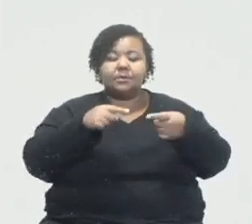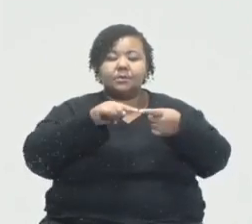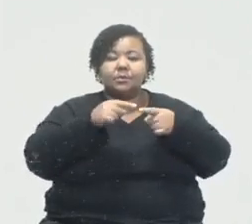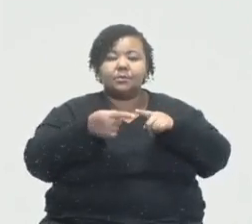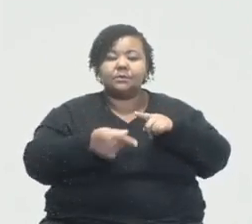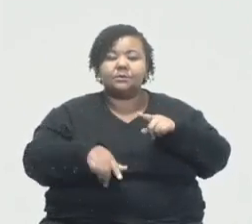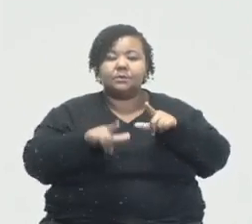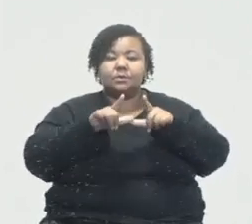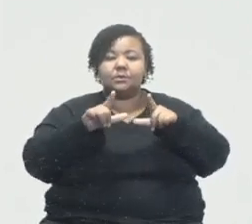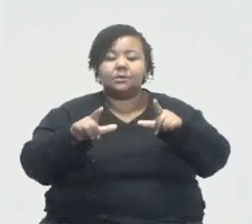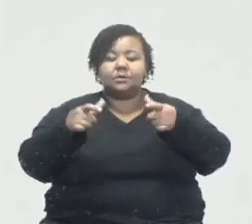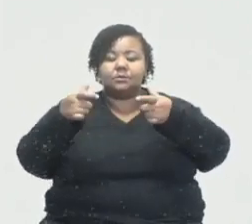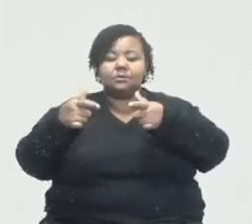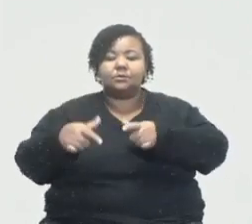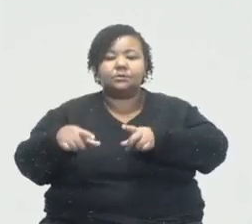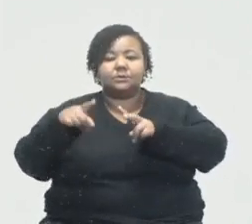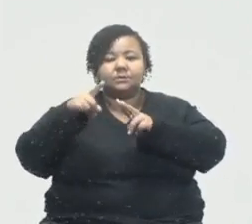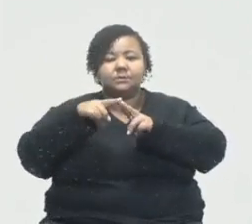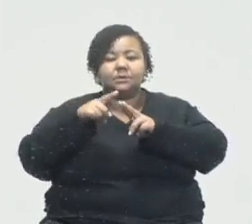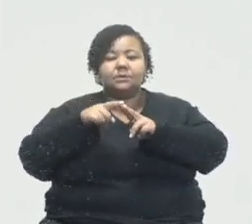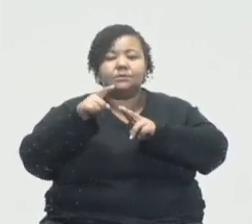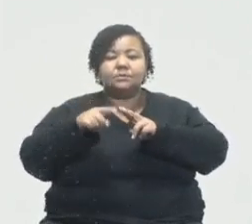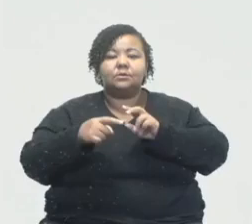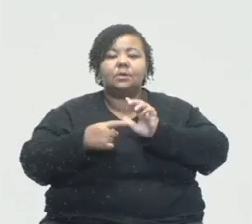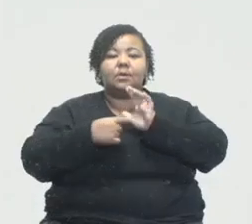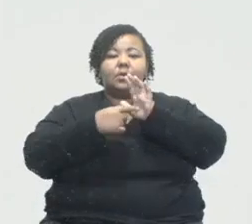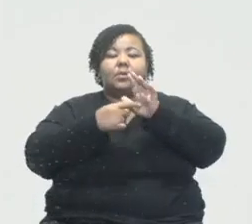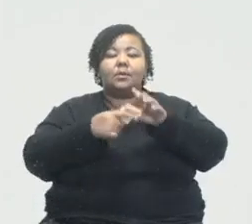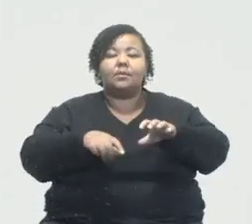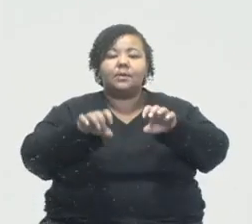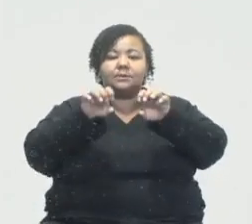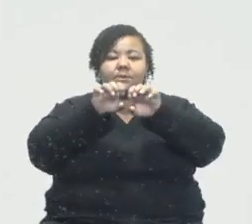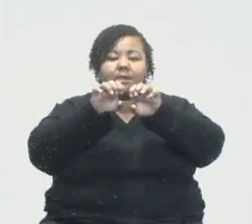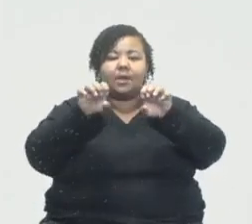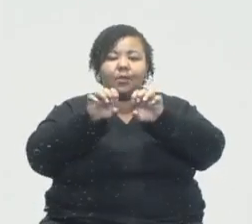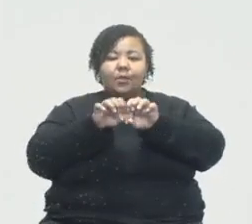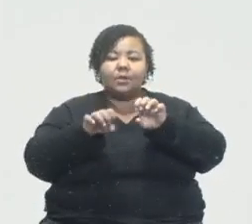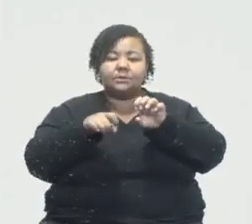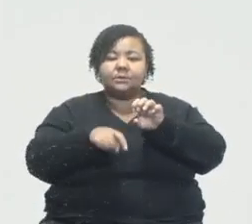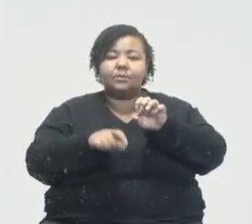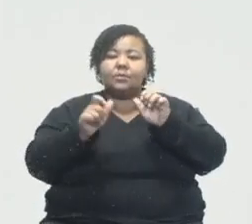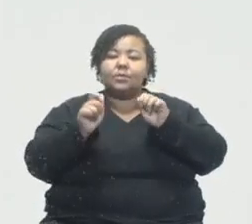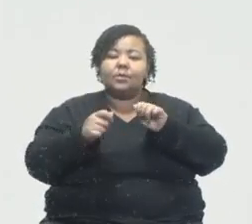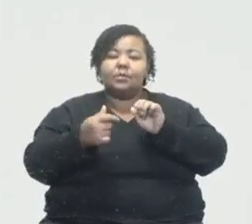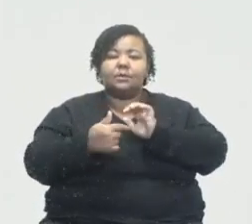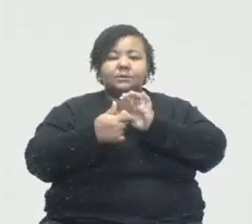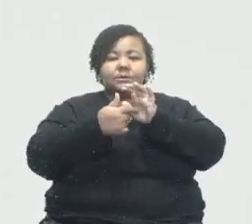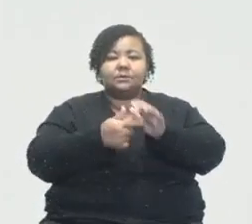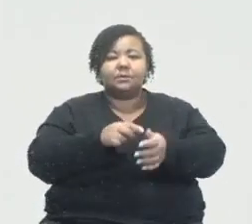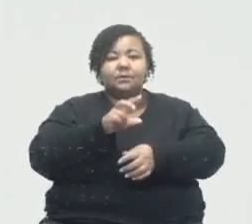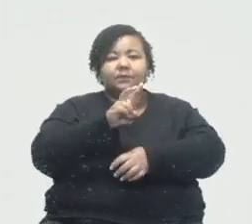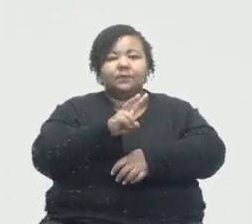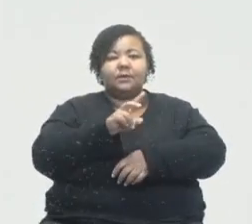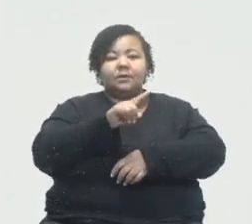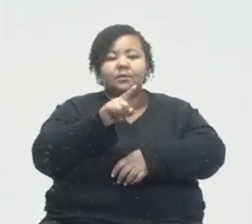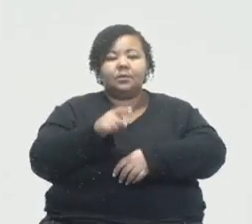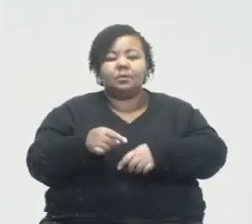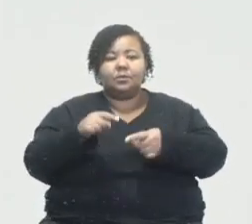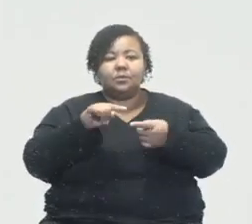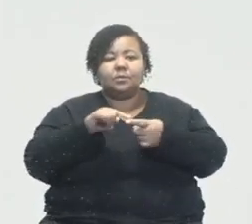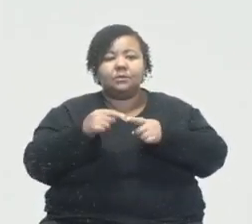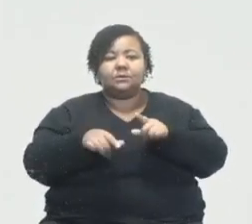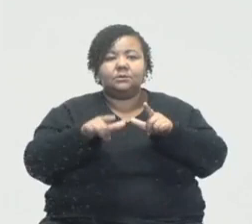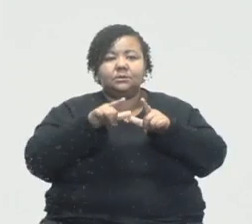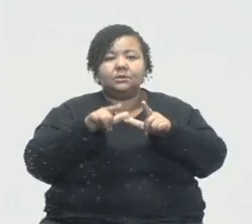dos vetores de um espaço vetorial, eles são expressos pela seguinte equação. Então, veja, eu posso escrever um vetor V como combinação